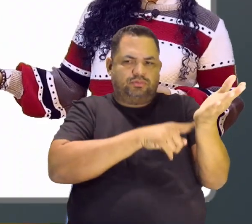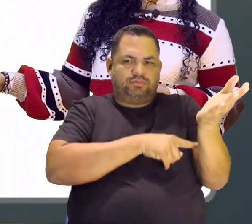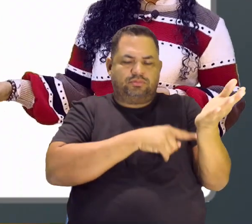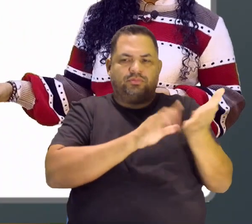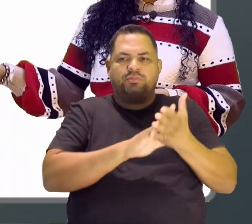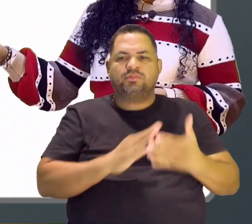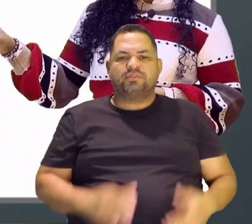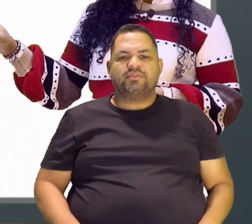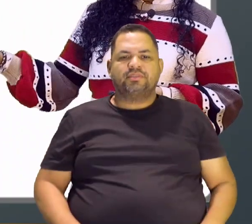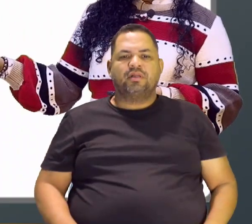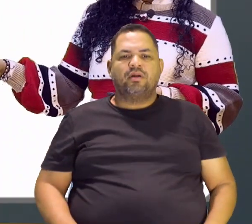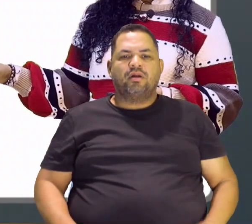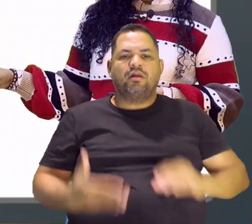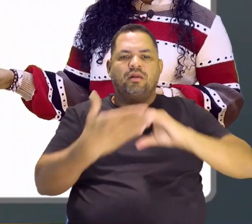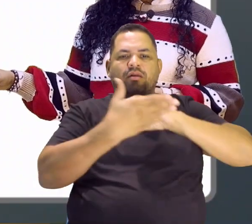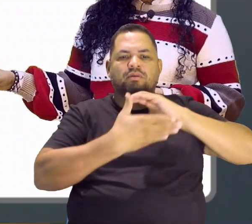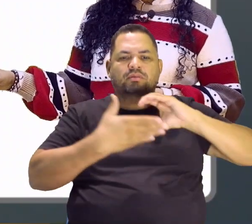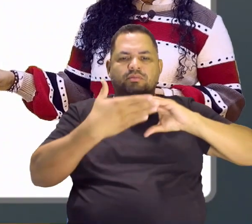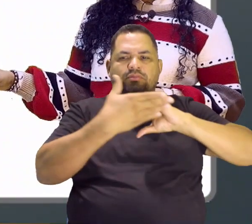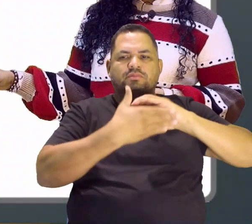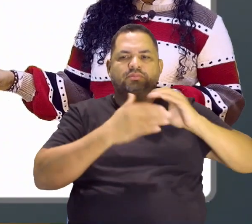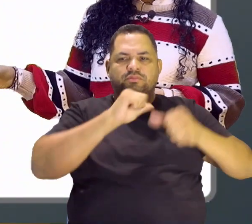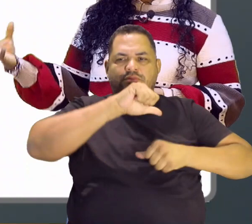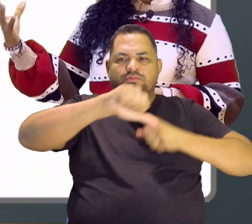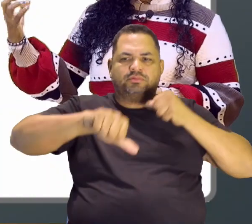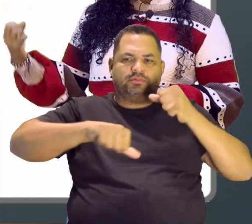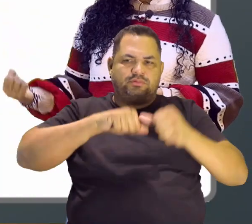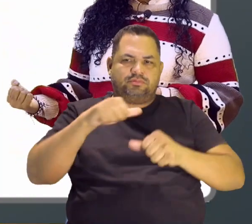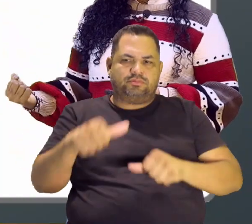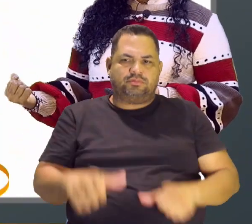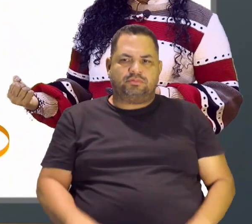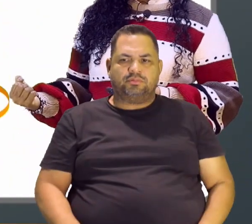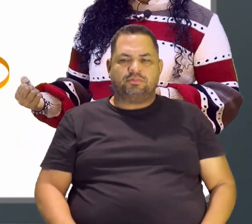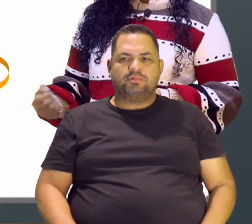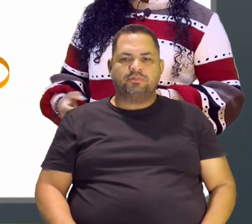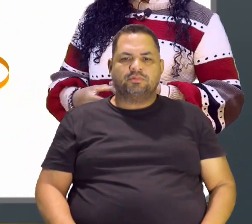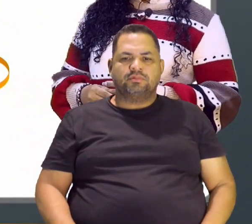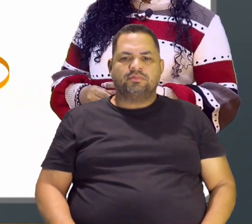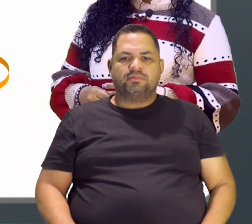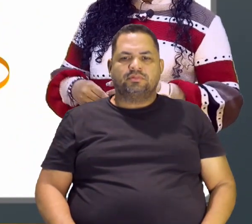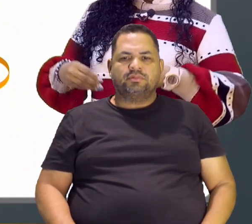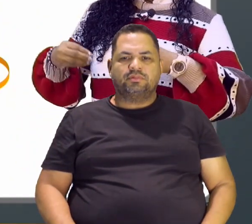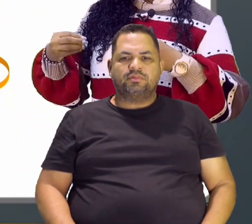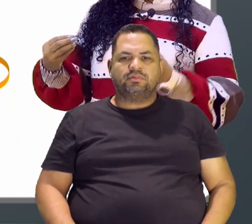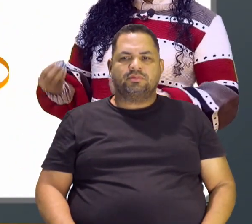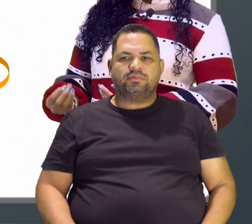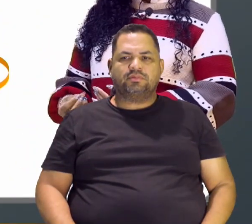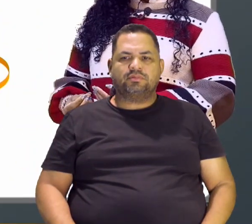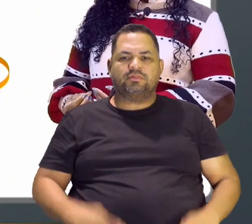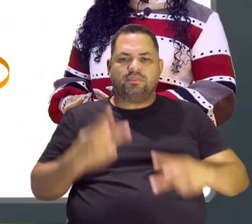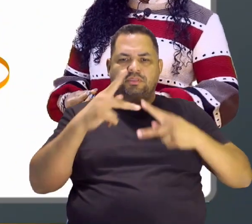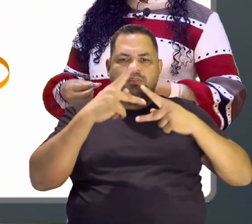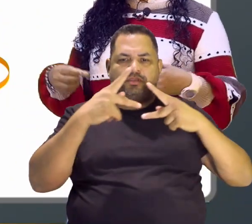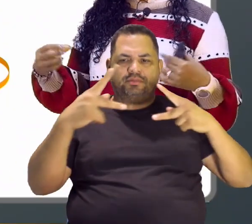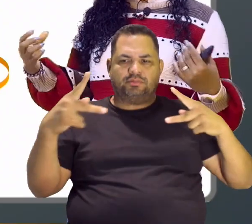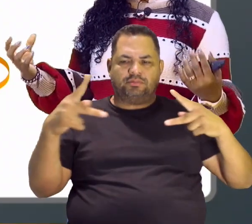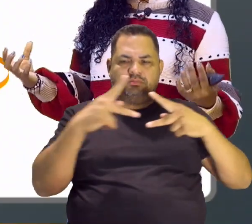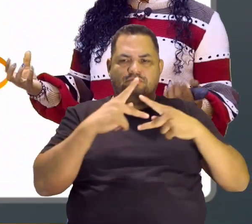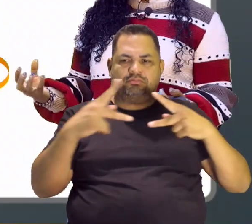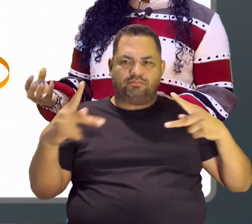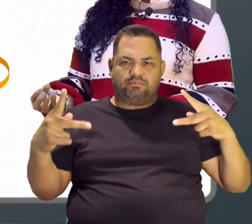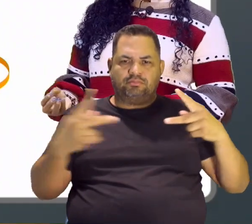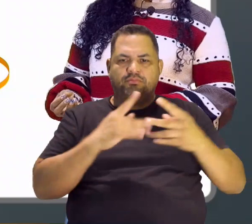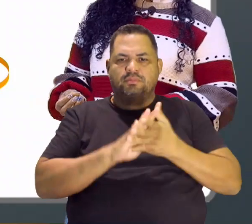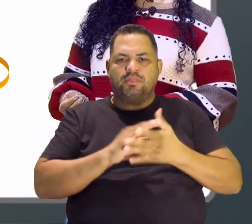que o nosso carboidrato ele vai ser quebrado, ele vai ser catabolizado. E as proteínas, né? As